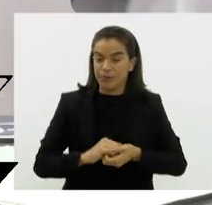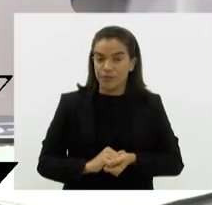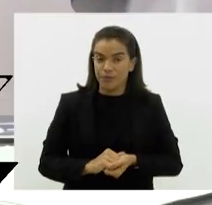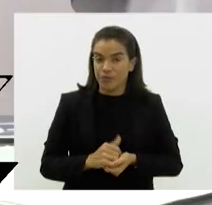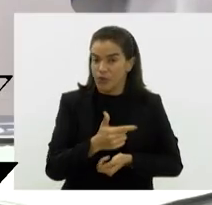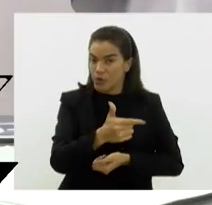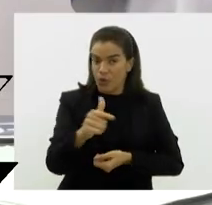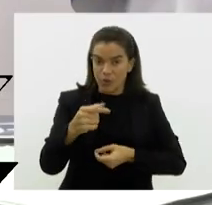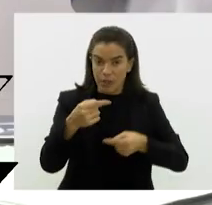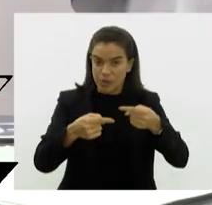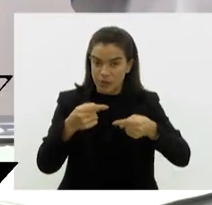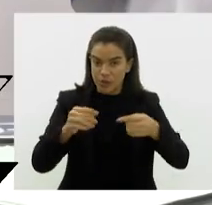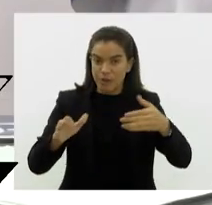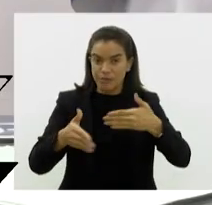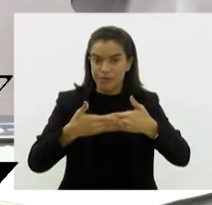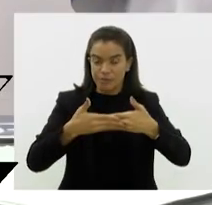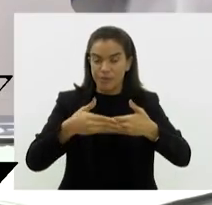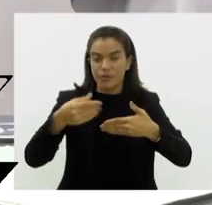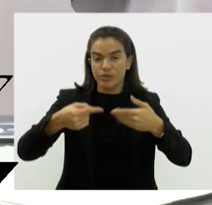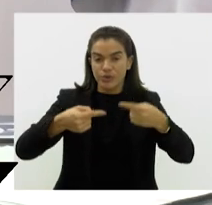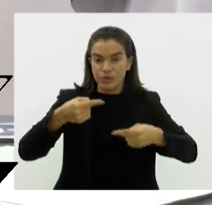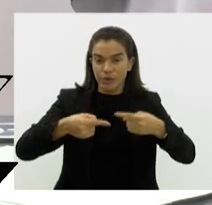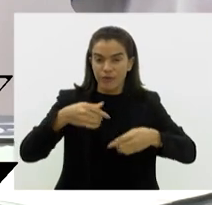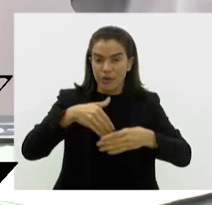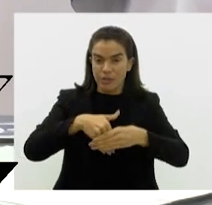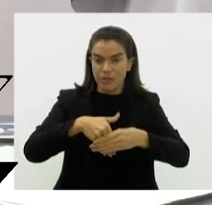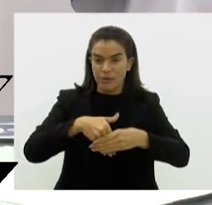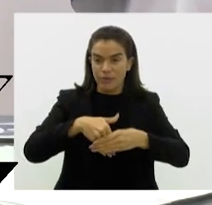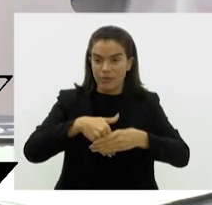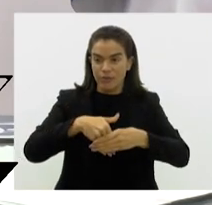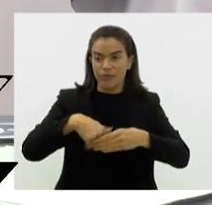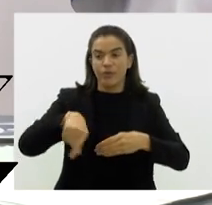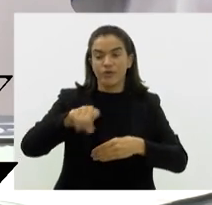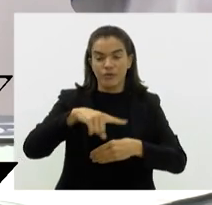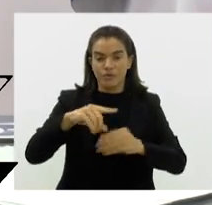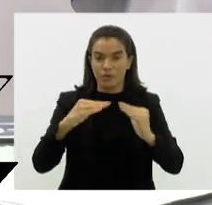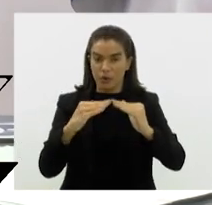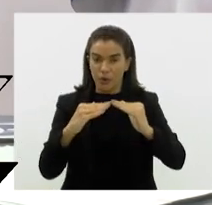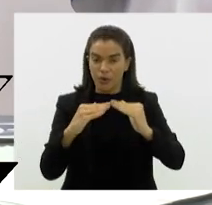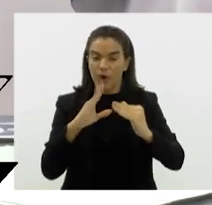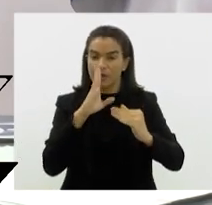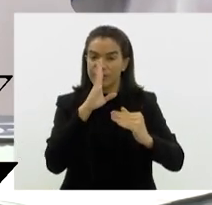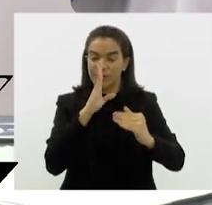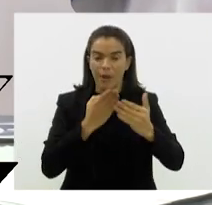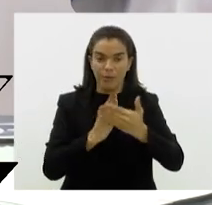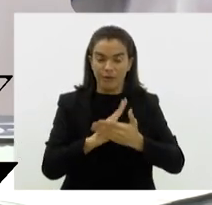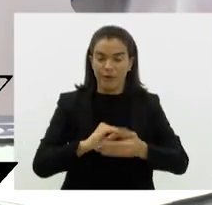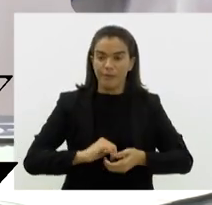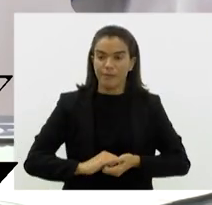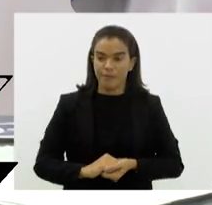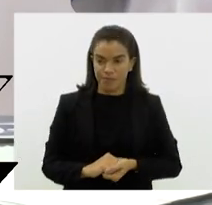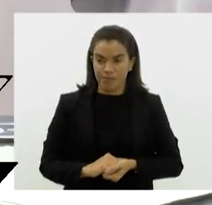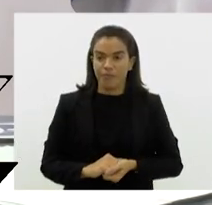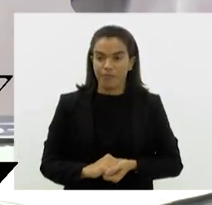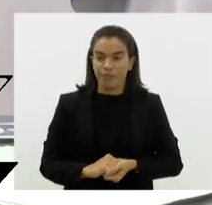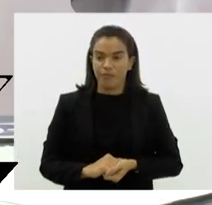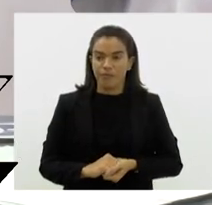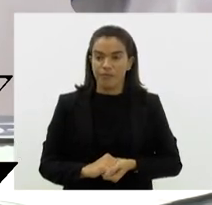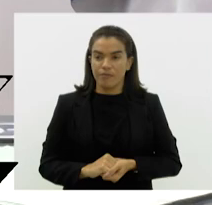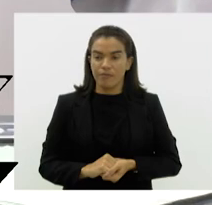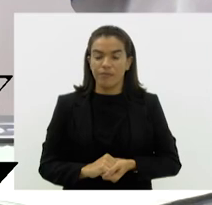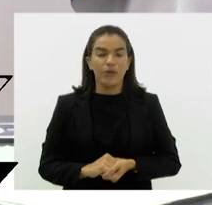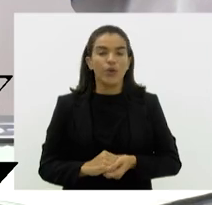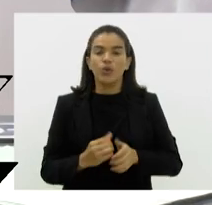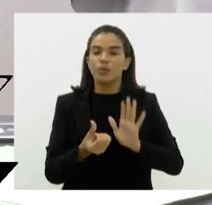Não havendo quem queira discutir, encerrada a discussão, em votação. Senhores que aprovam, permaneçam como estão, aprovado.